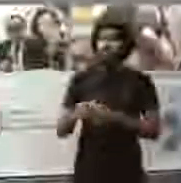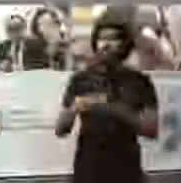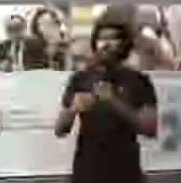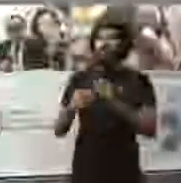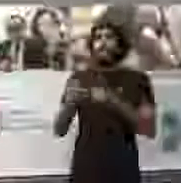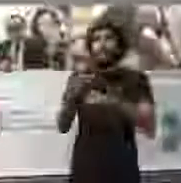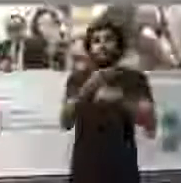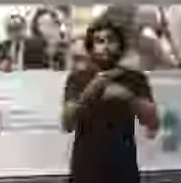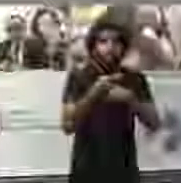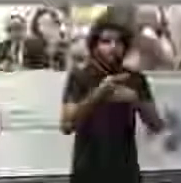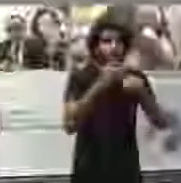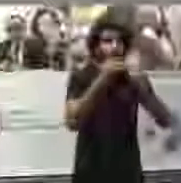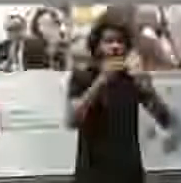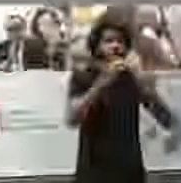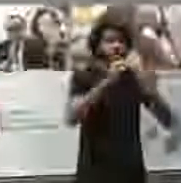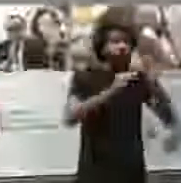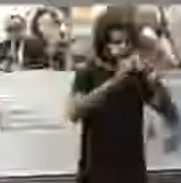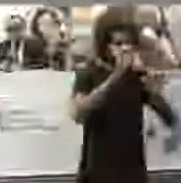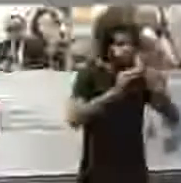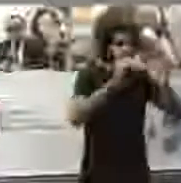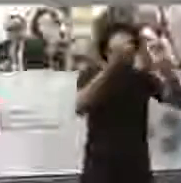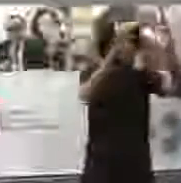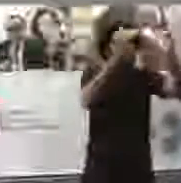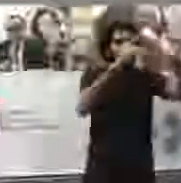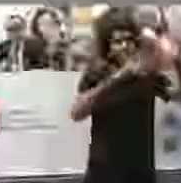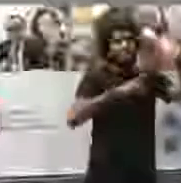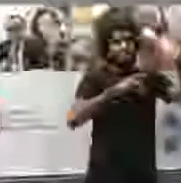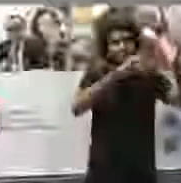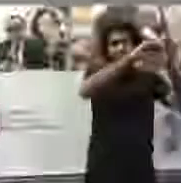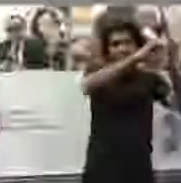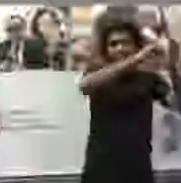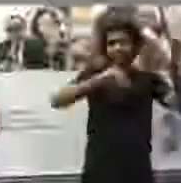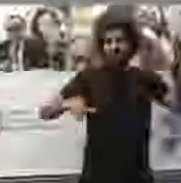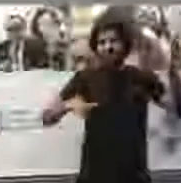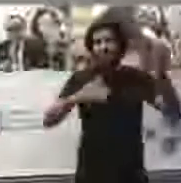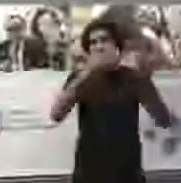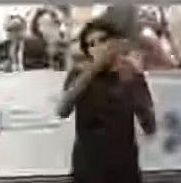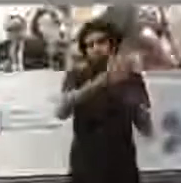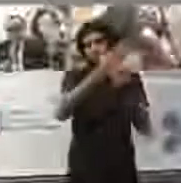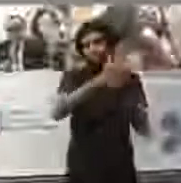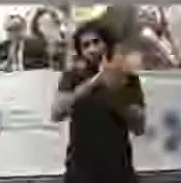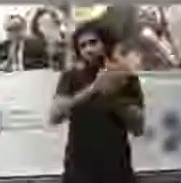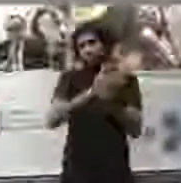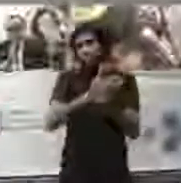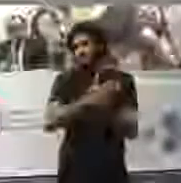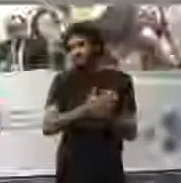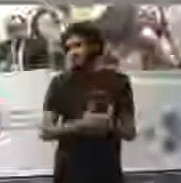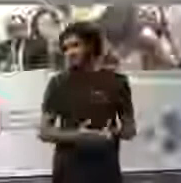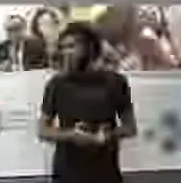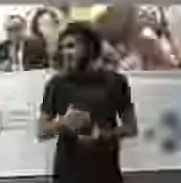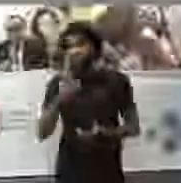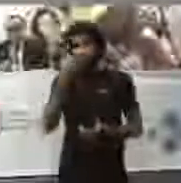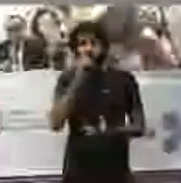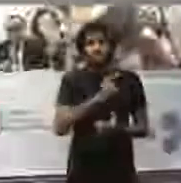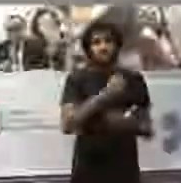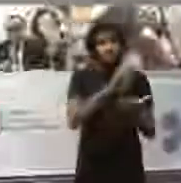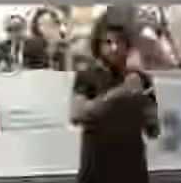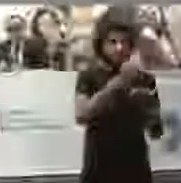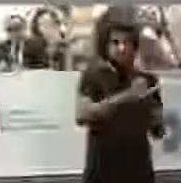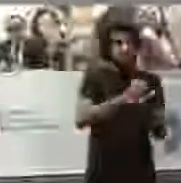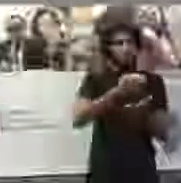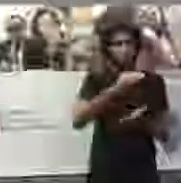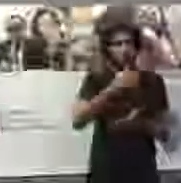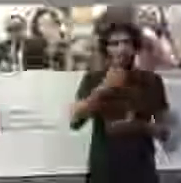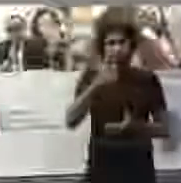superior para poder obter uma suspensão dessas dessas decisões para conseguir contratar 1.200 pessoas como